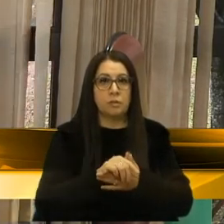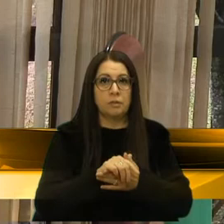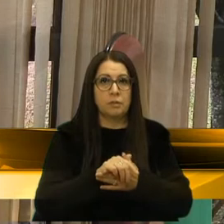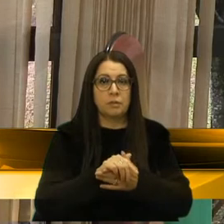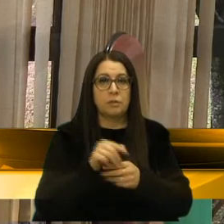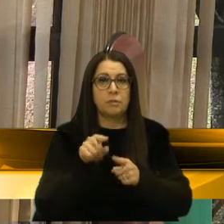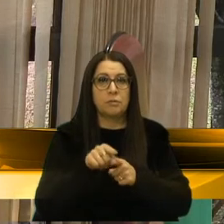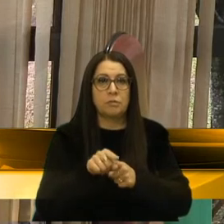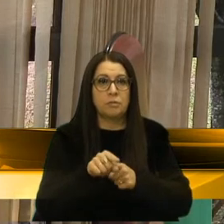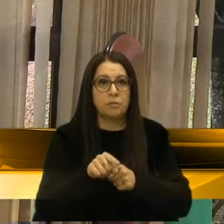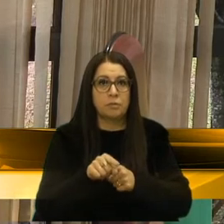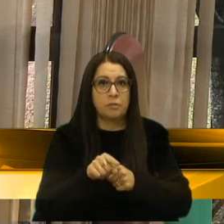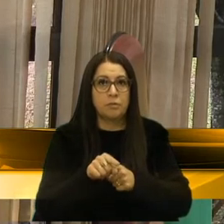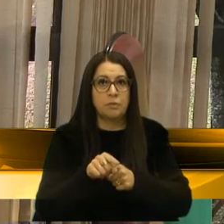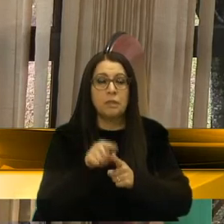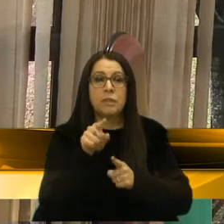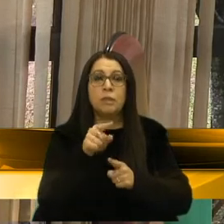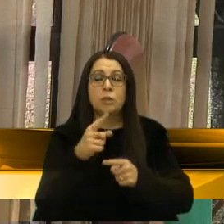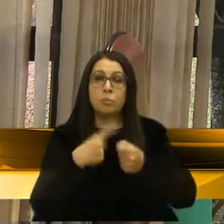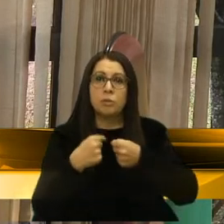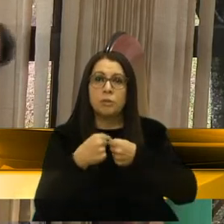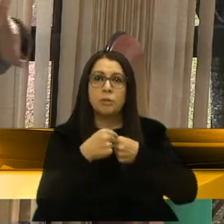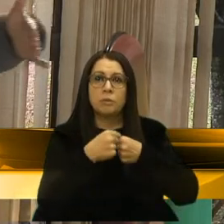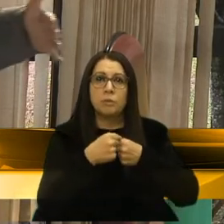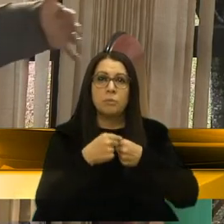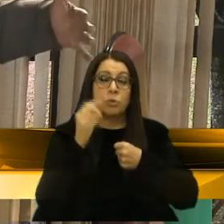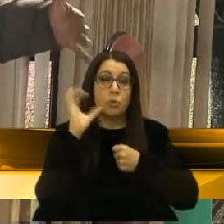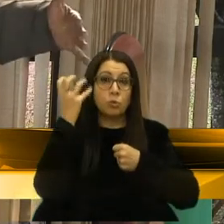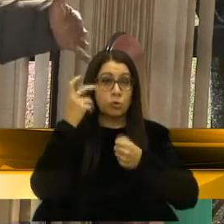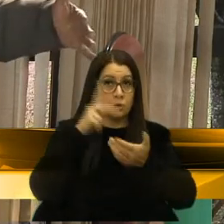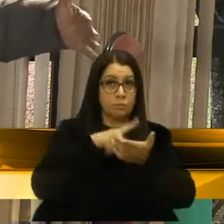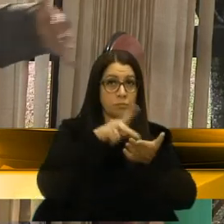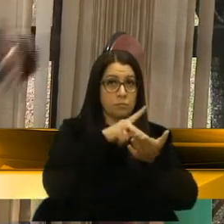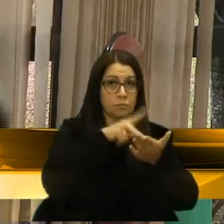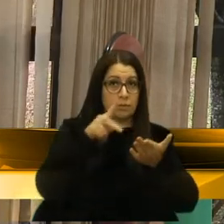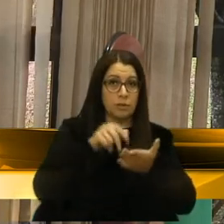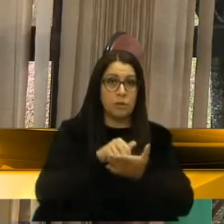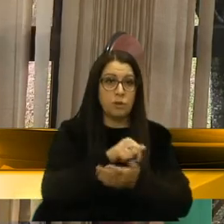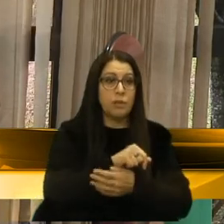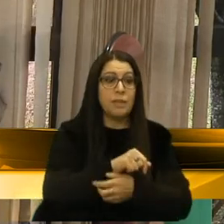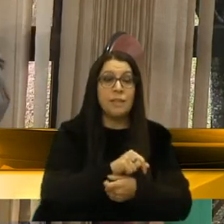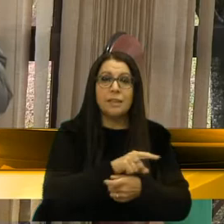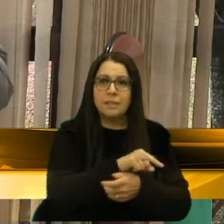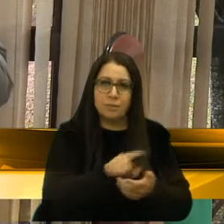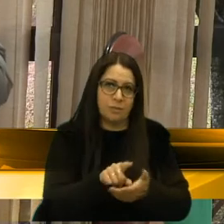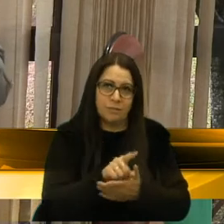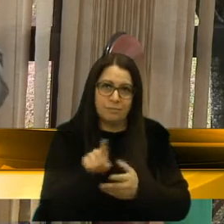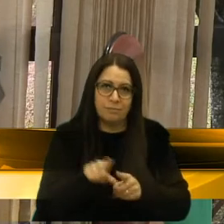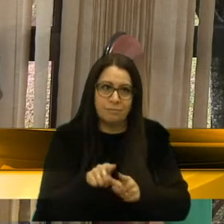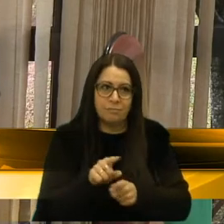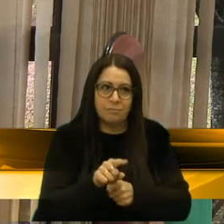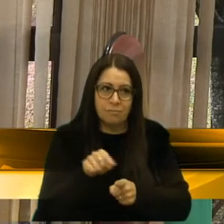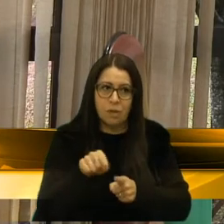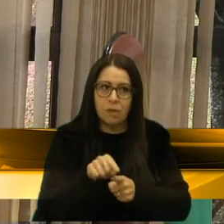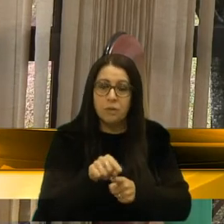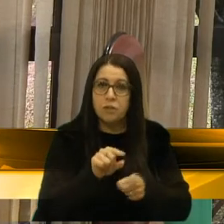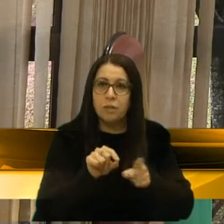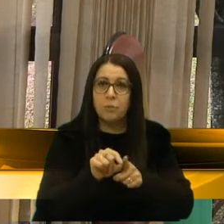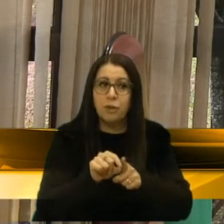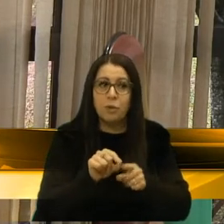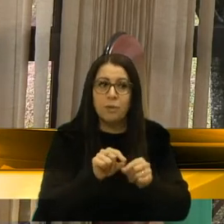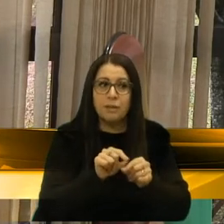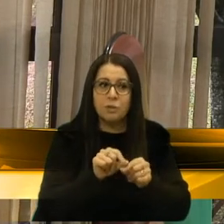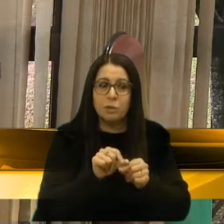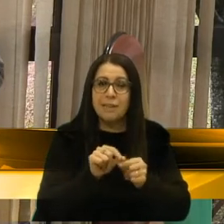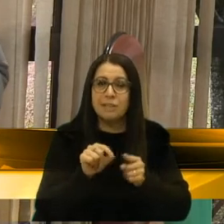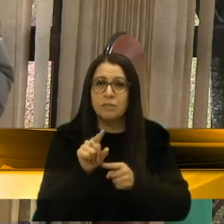alargamento e alguém construir o município resolver de fato fazer ele o proprietário vai ter